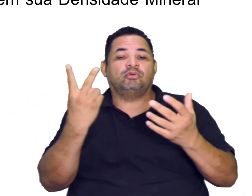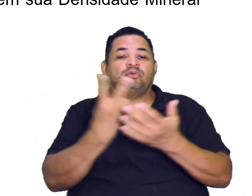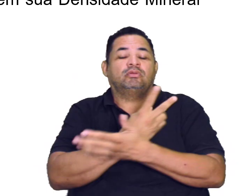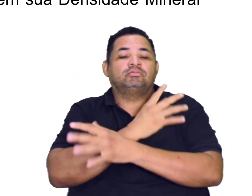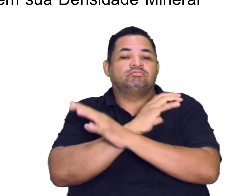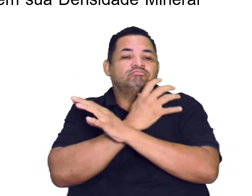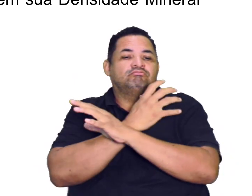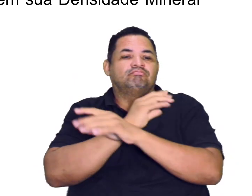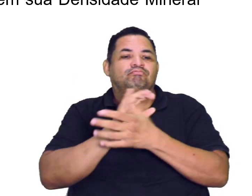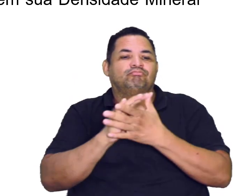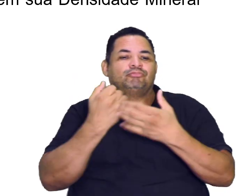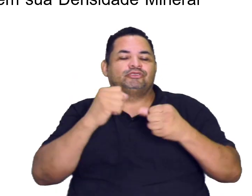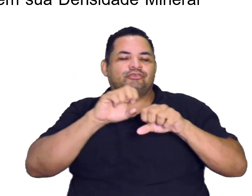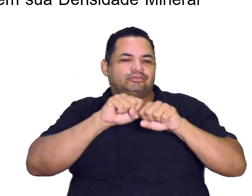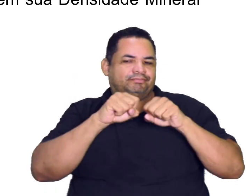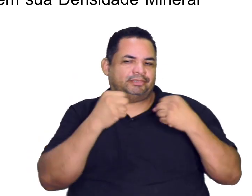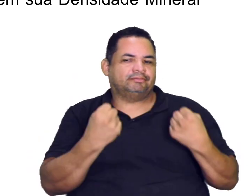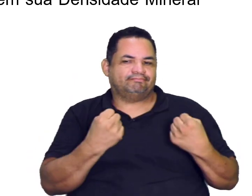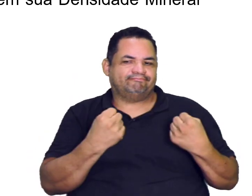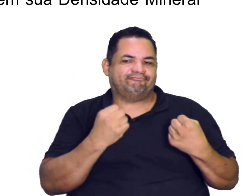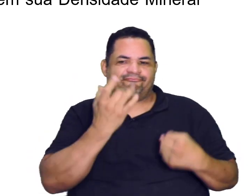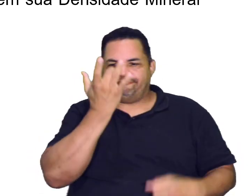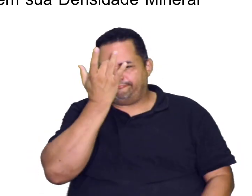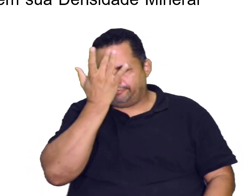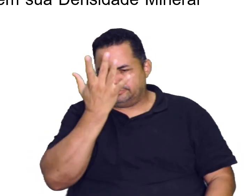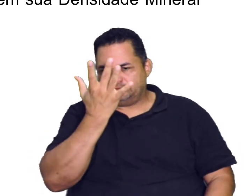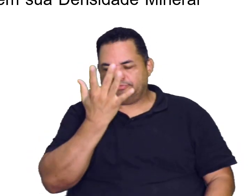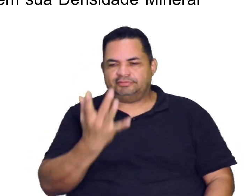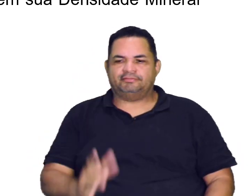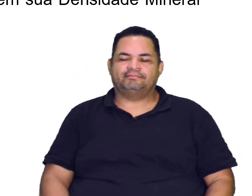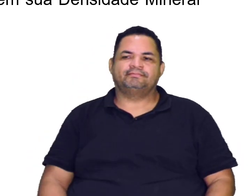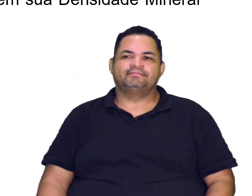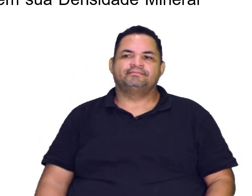Iris? A fratura, a quebra, né?